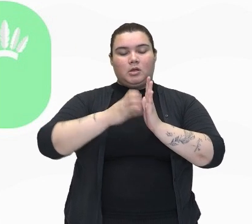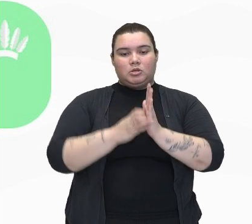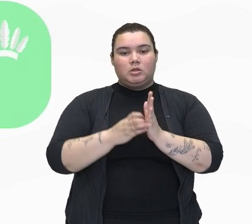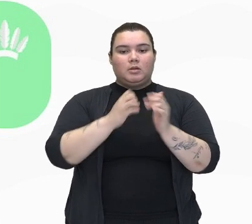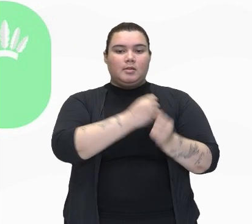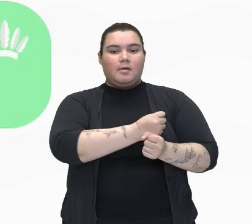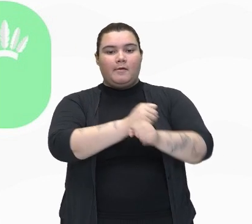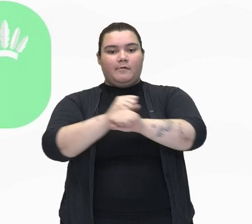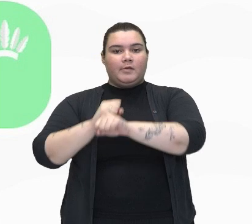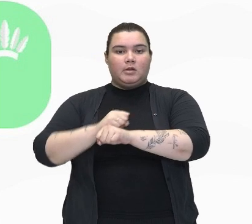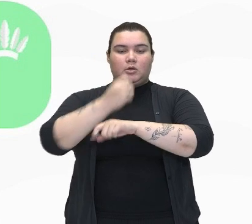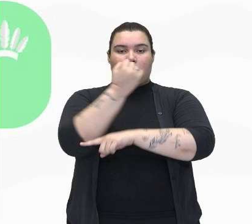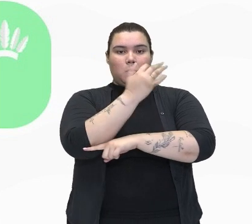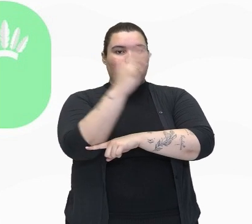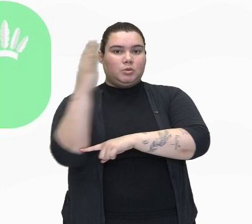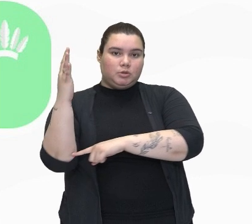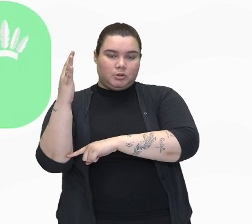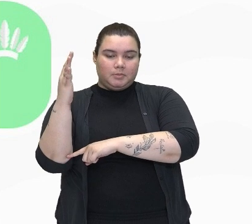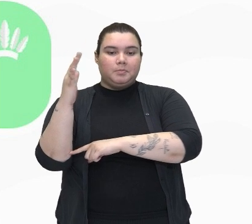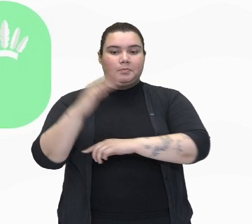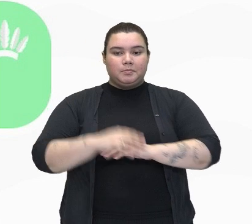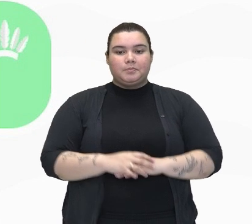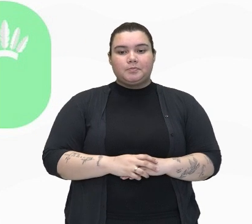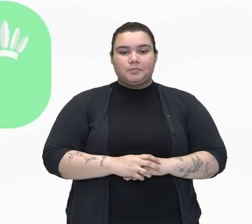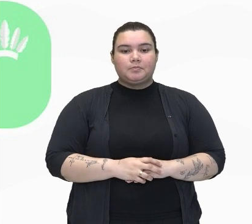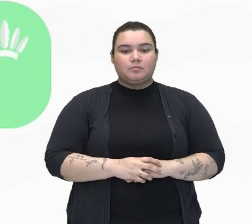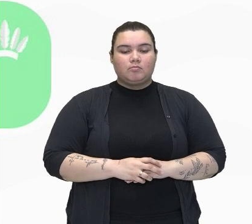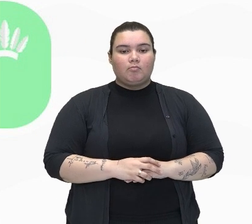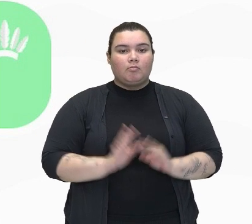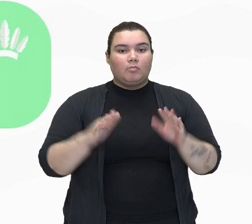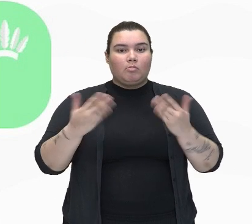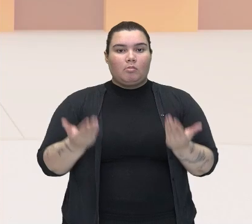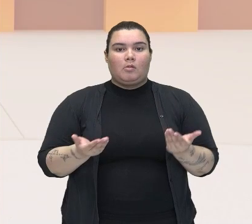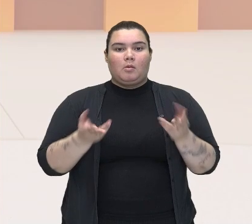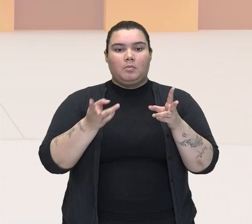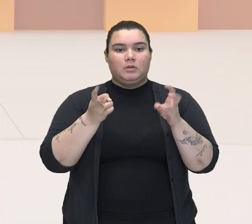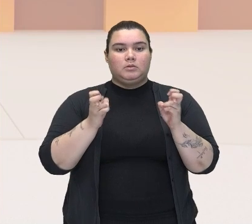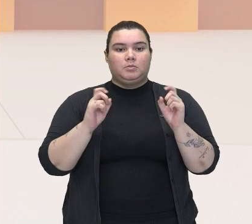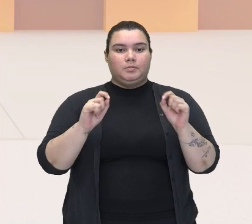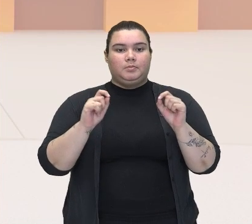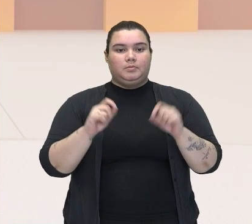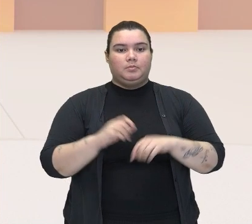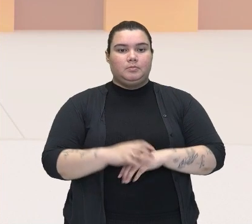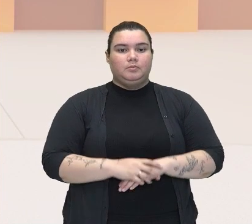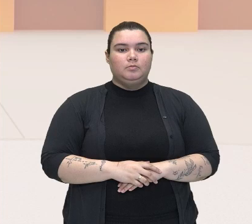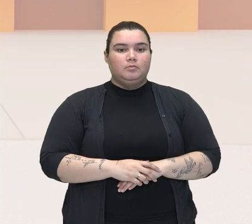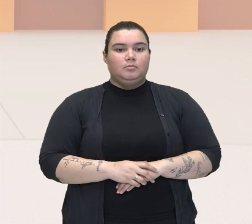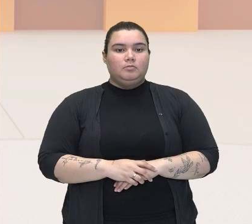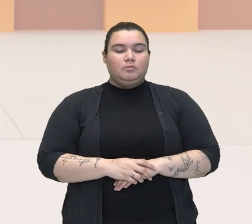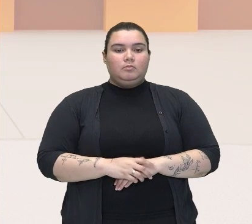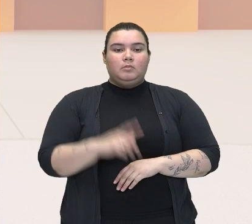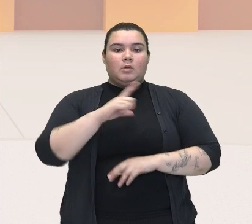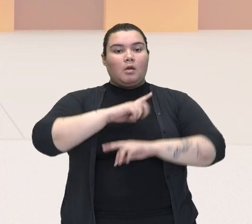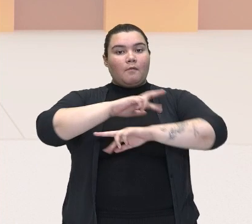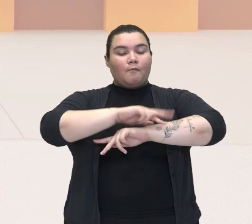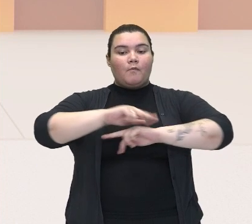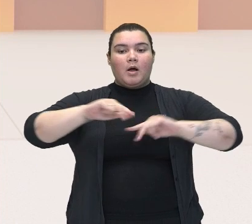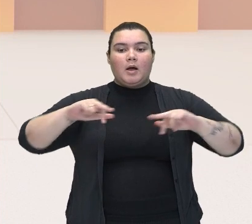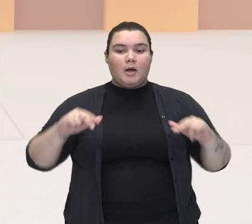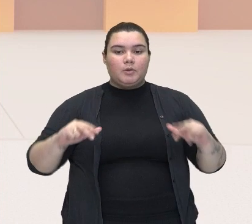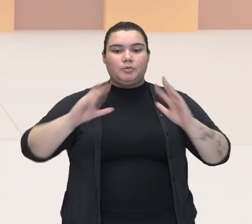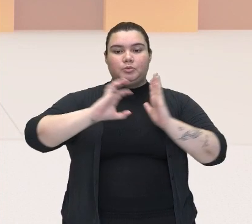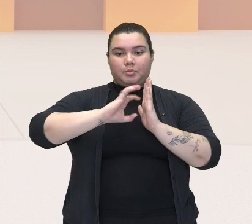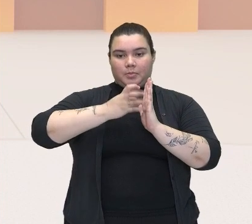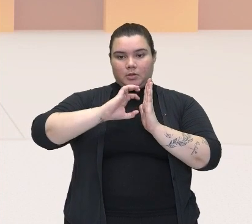Causa Ecológica. Vejam lá, né? Então, vejam, temos aí multipartidarismo,